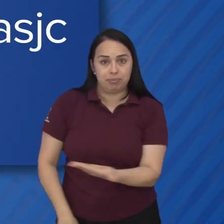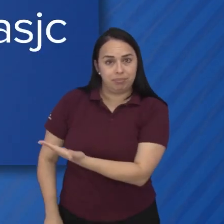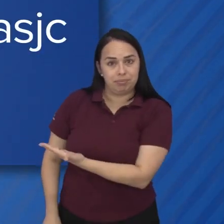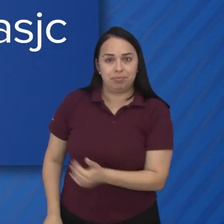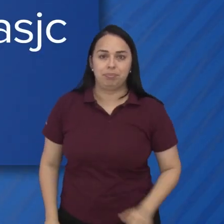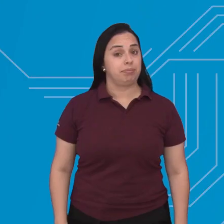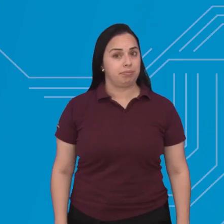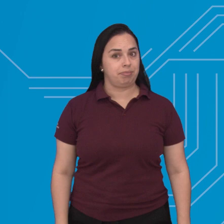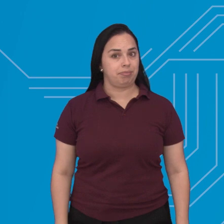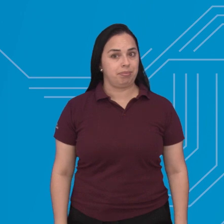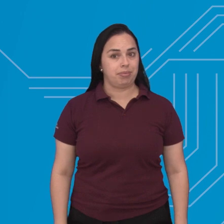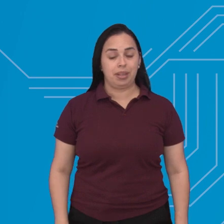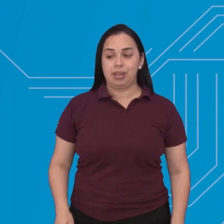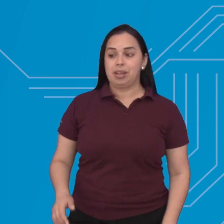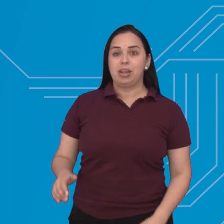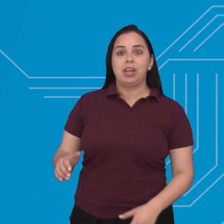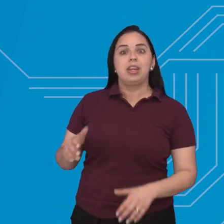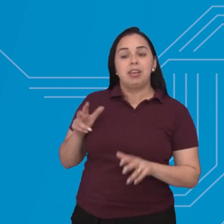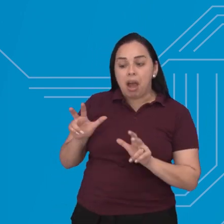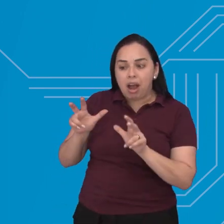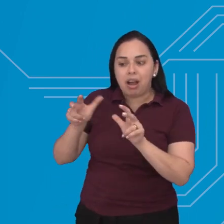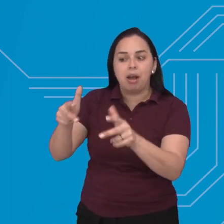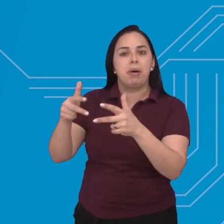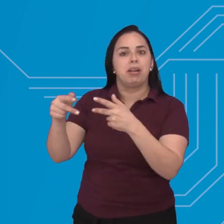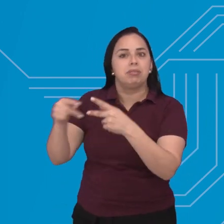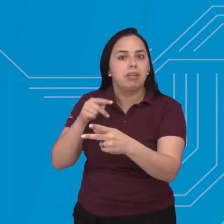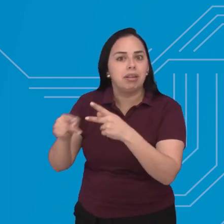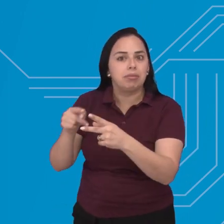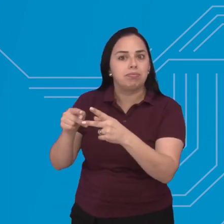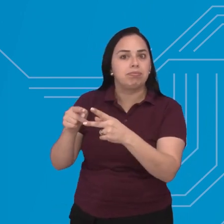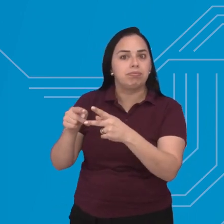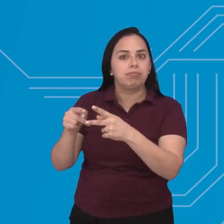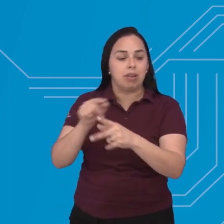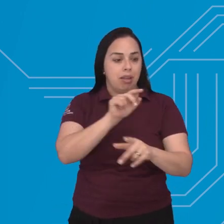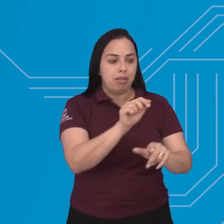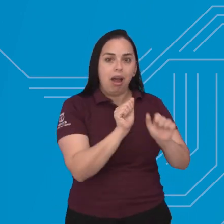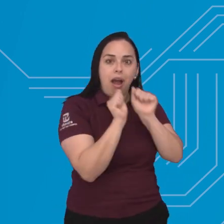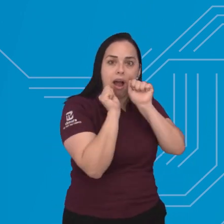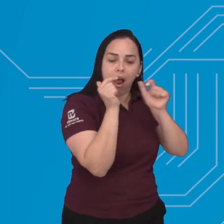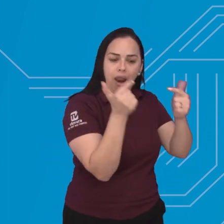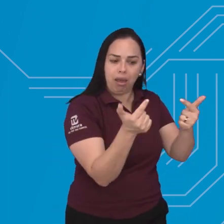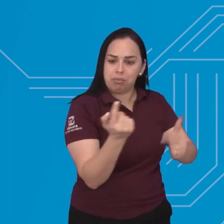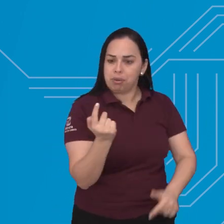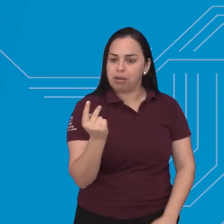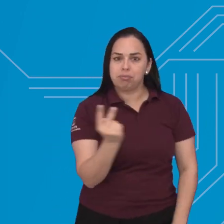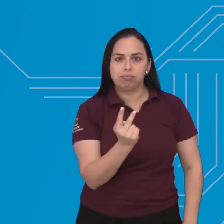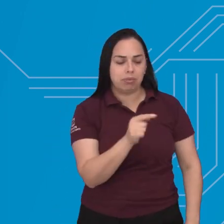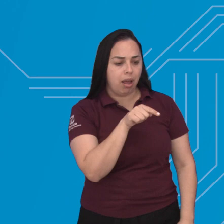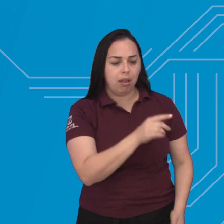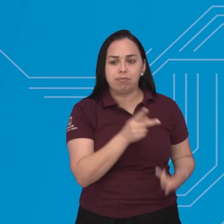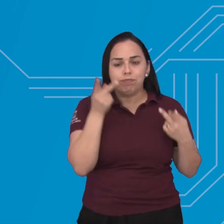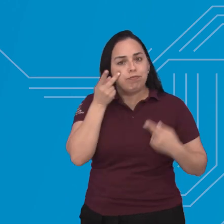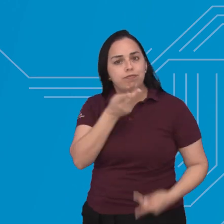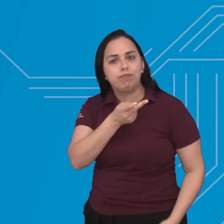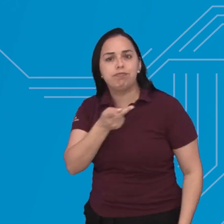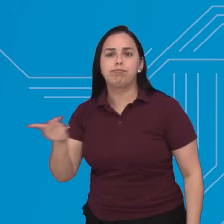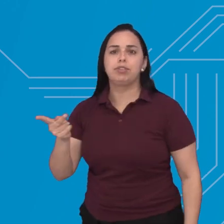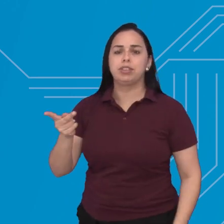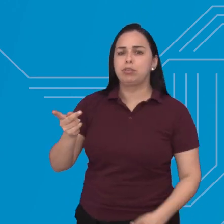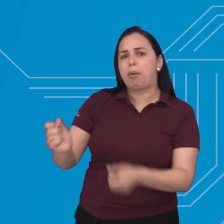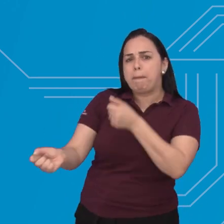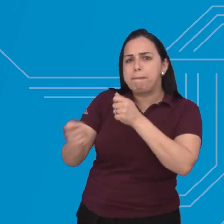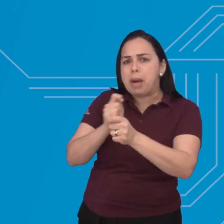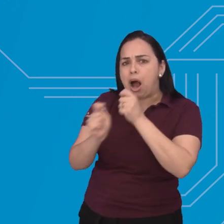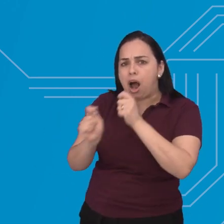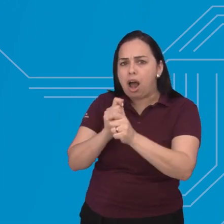do YouTube. E o trabalho da Câmara de São José dos Campos ganhou destaque na programação da TV Alesp, a emissora